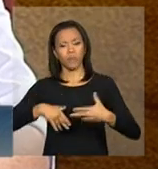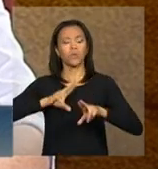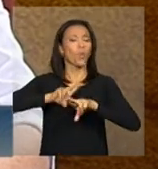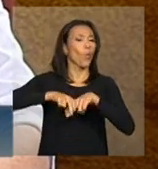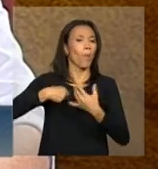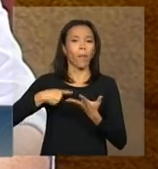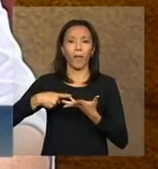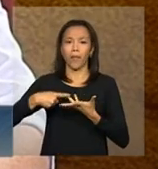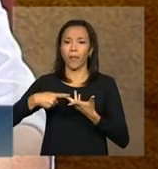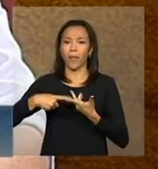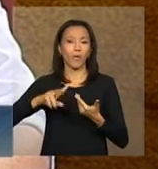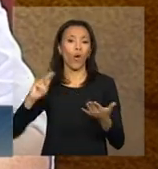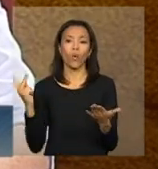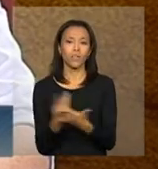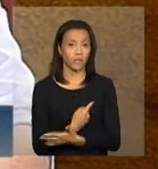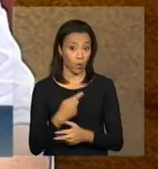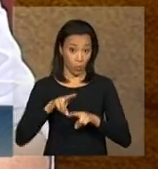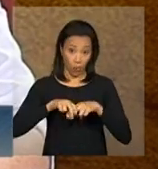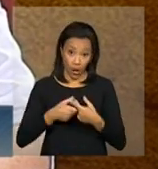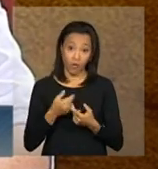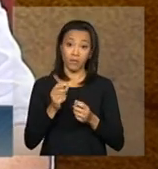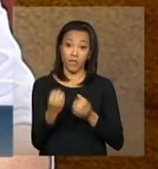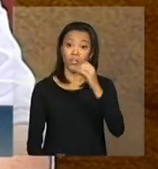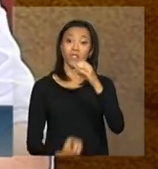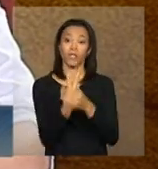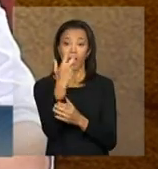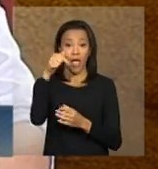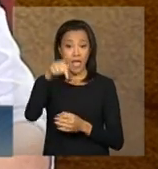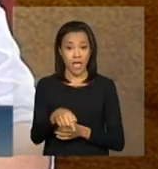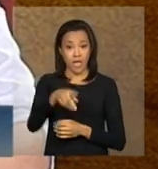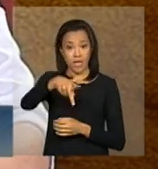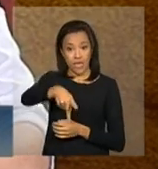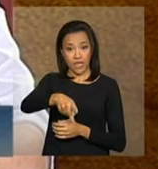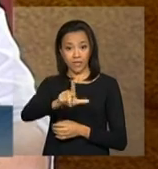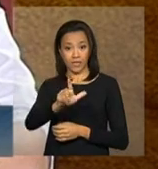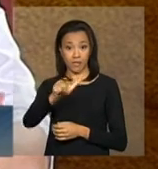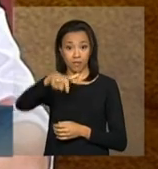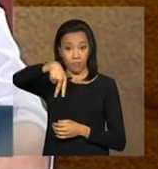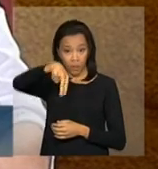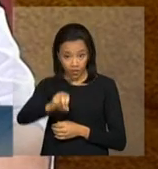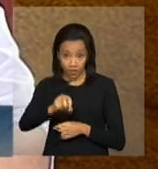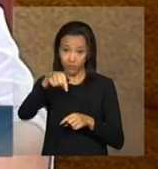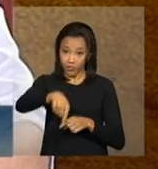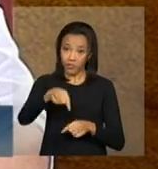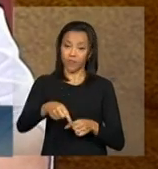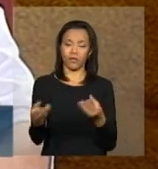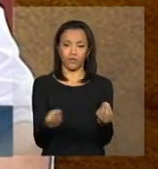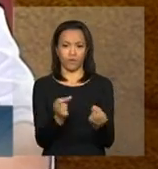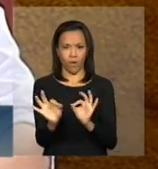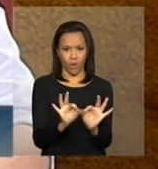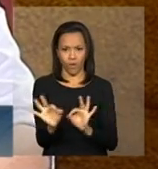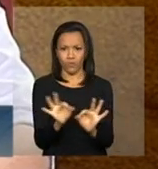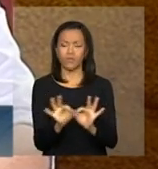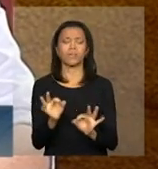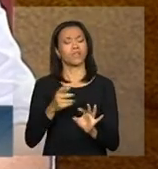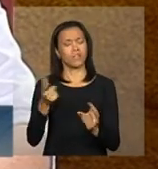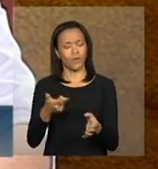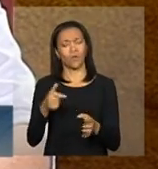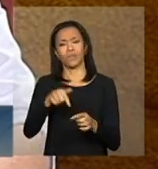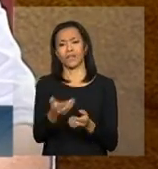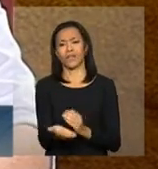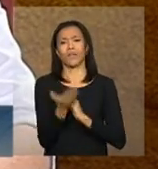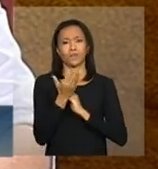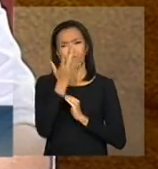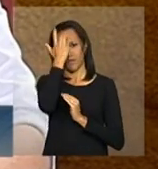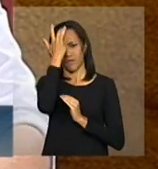que nos levaram a essa decisão do plano orçamentário, né, que hoje é uma realidade, a gente está vendo hoje na prática que tem facilitado muito